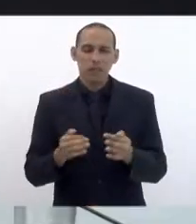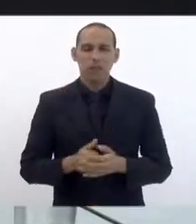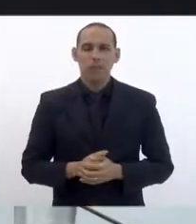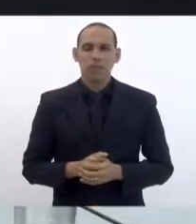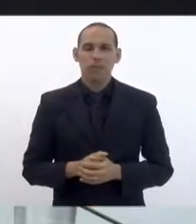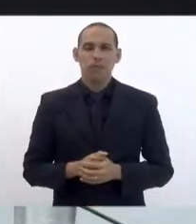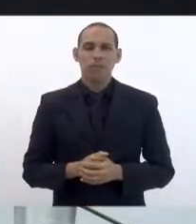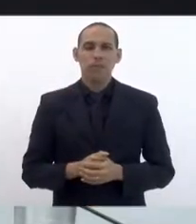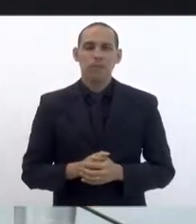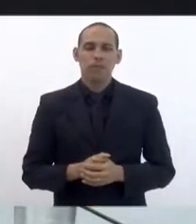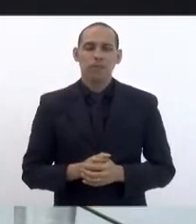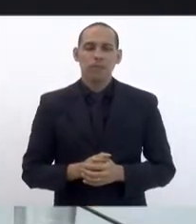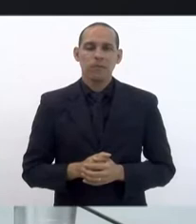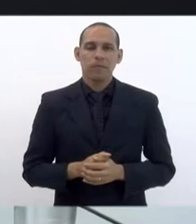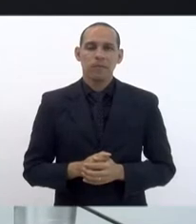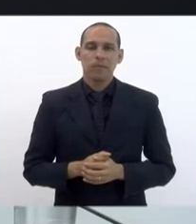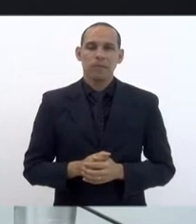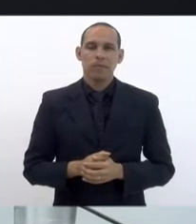simplesmente,